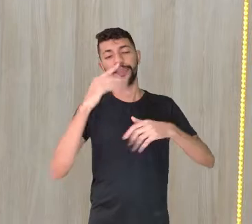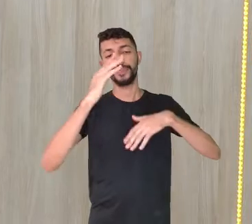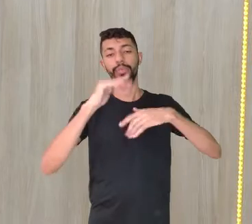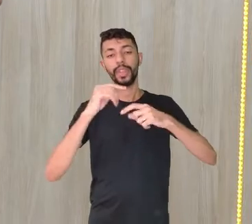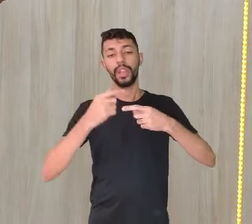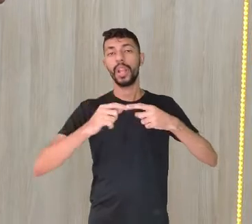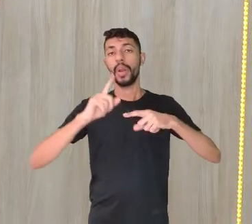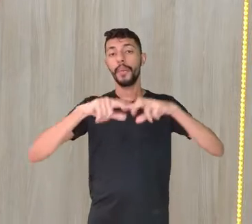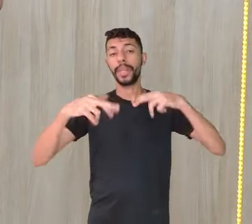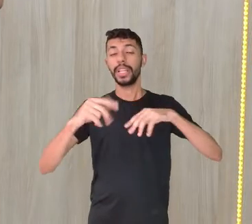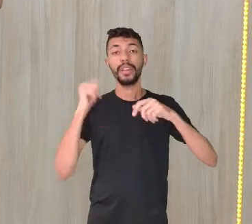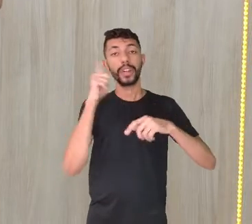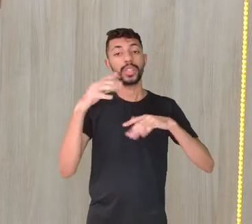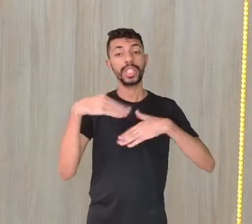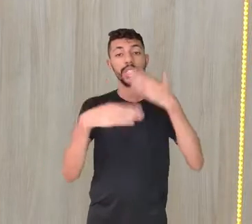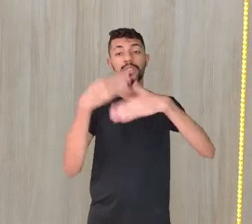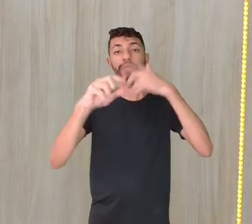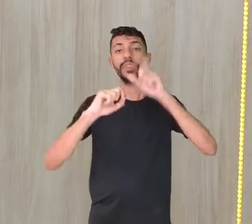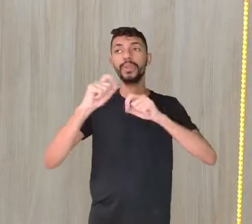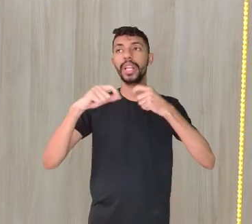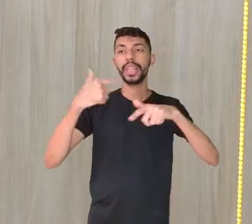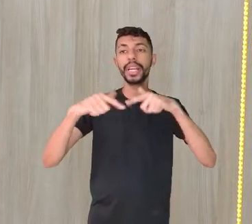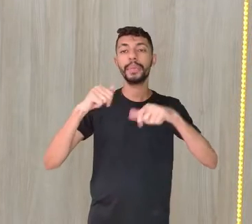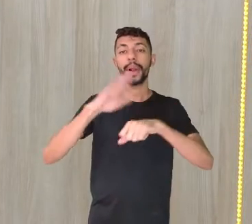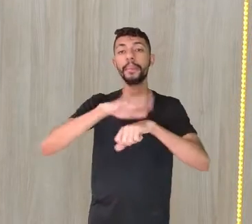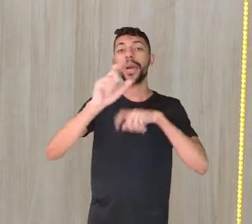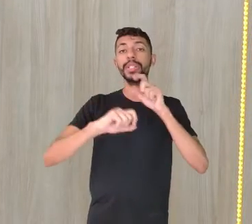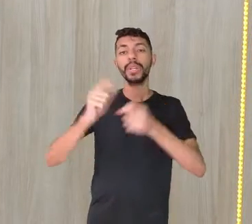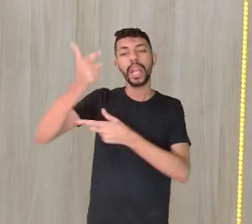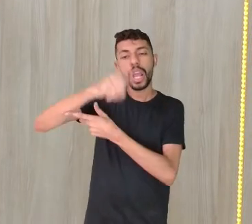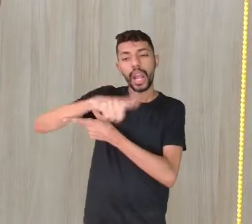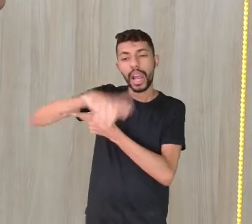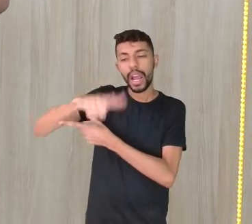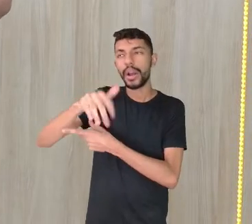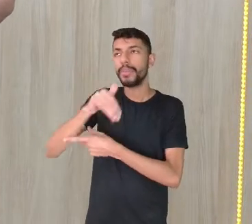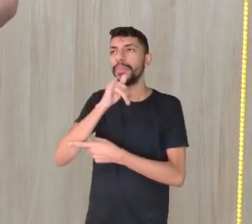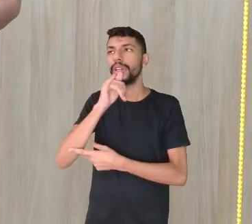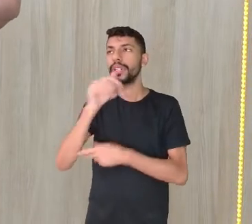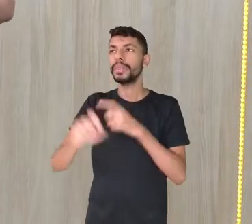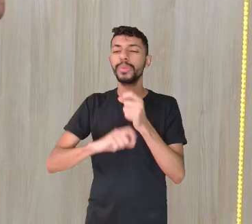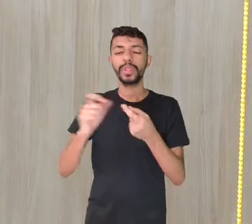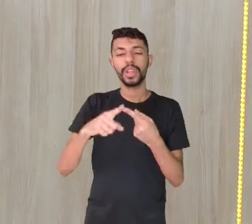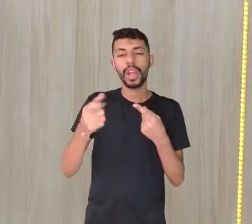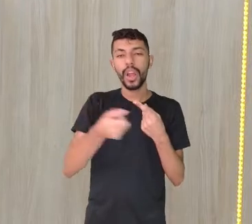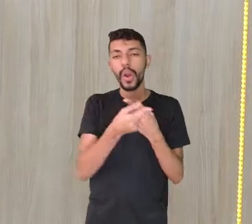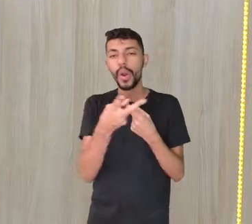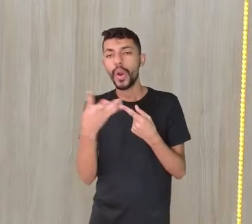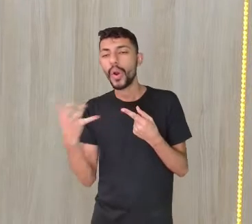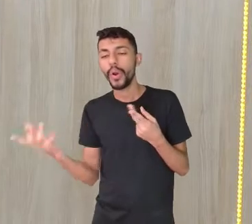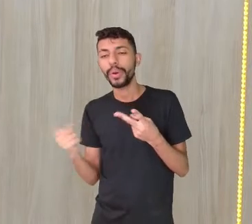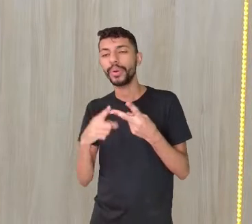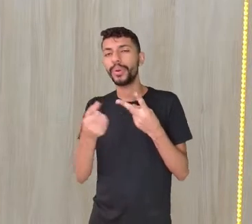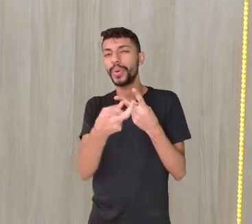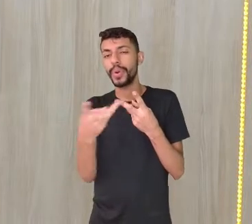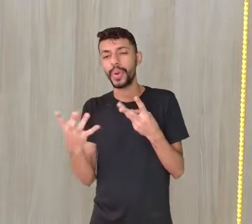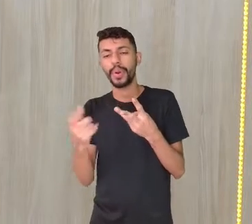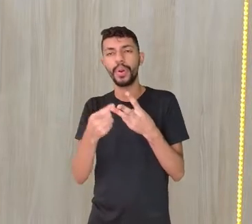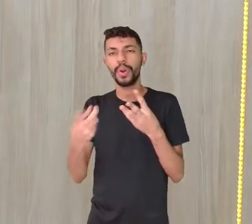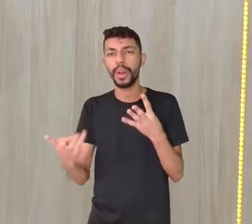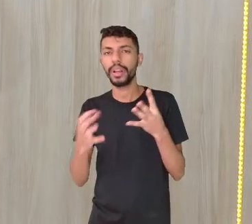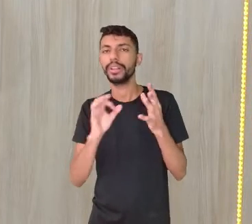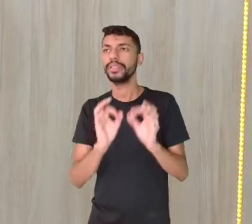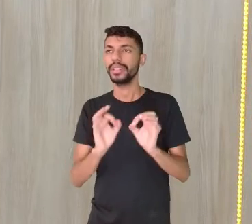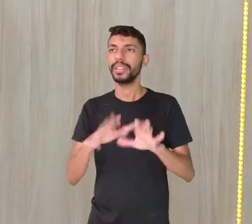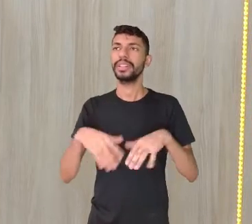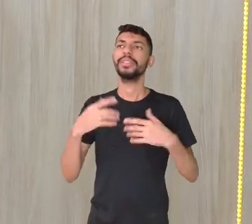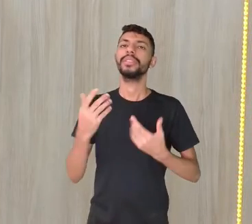trabalhos que são mais, vamos dizer assim, repetitivos, como a contagem de ovos, contagem de helmintos, contagem de alguns tipos,